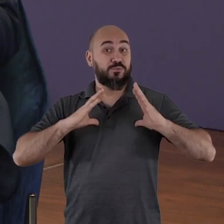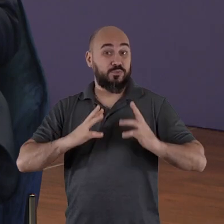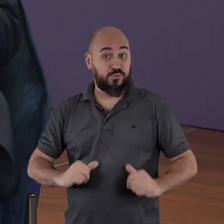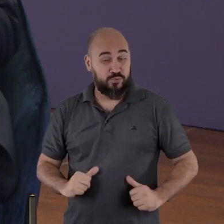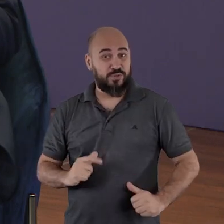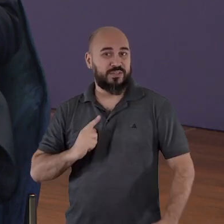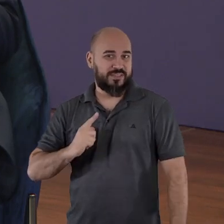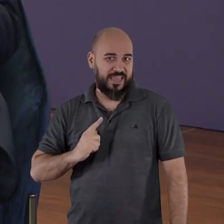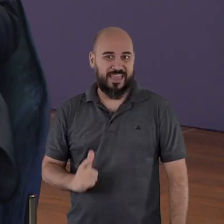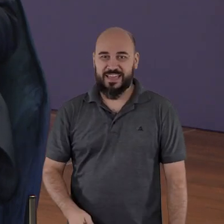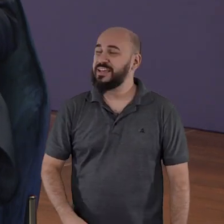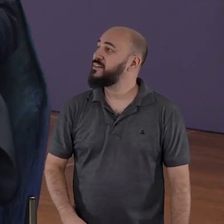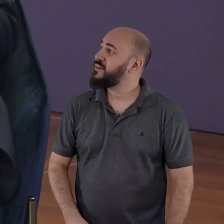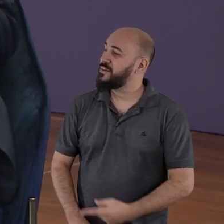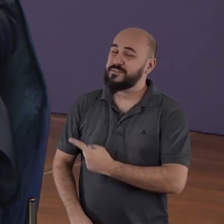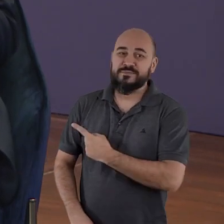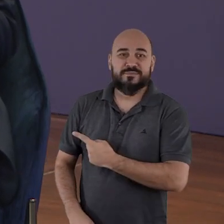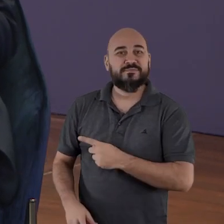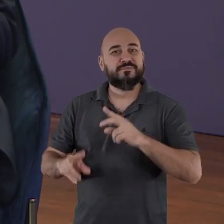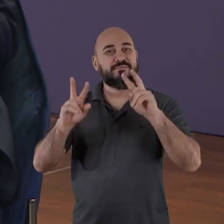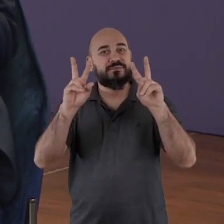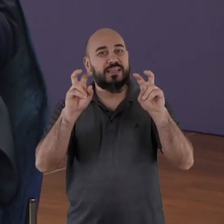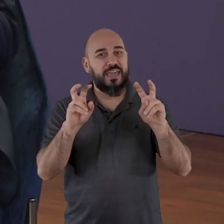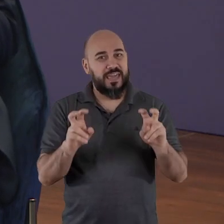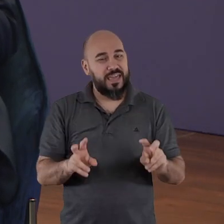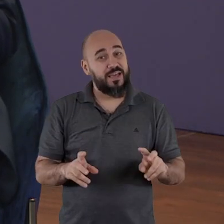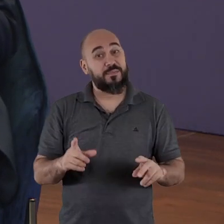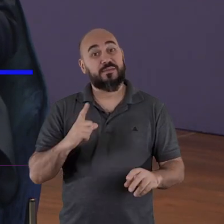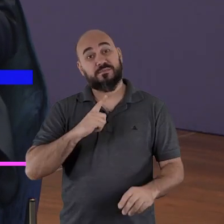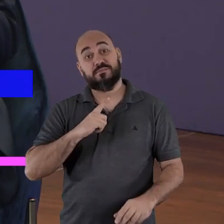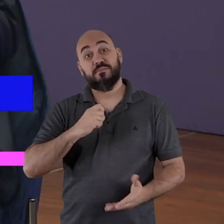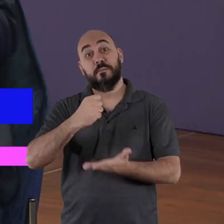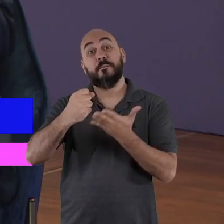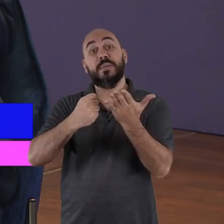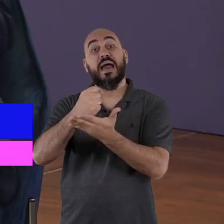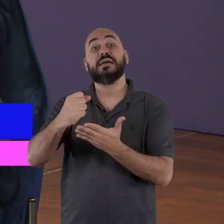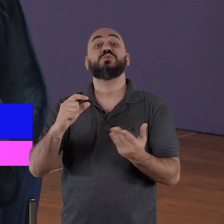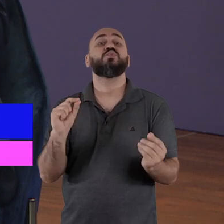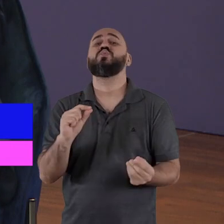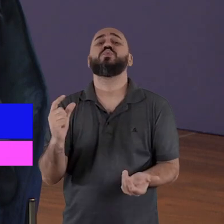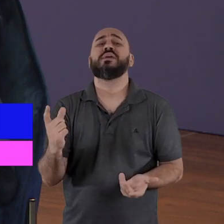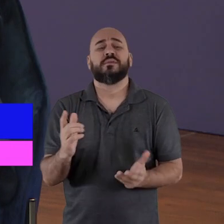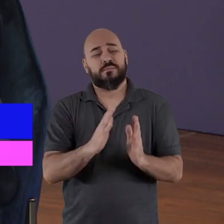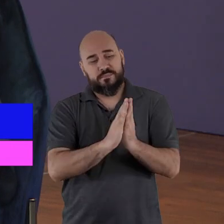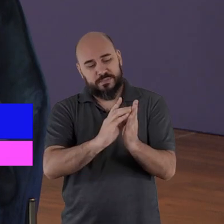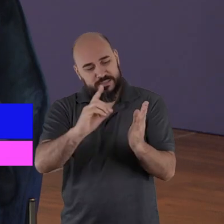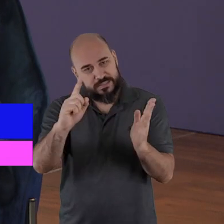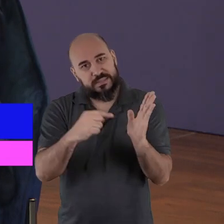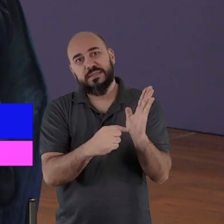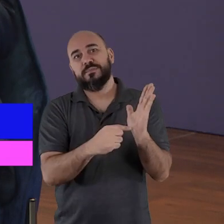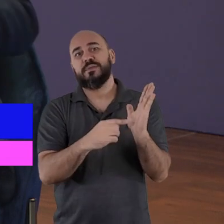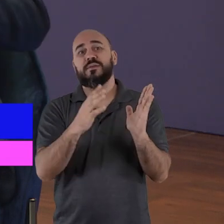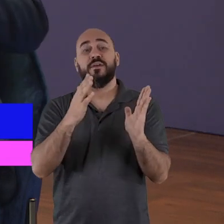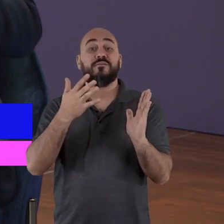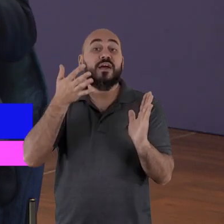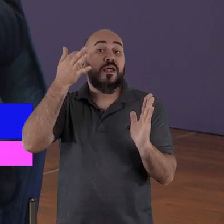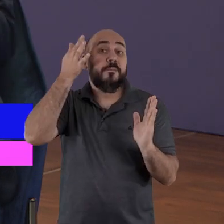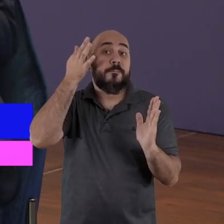os temas aqui estão baseados na palavra de Deus e tratam de profecias de Daniel,